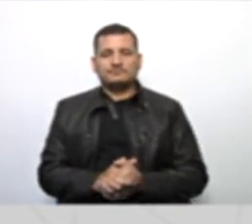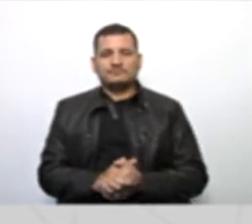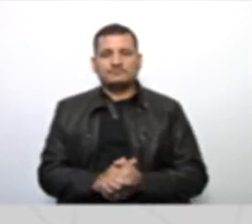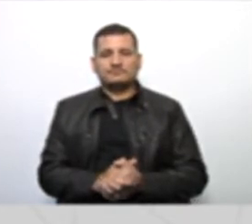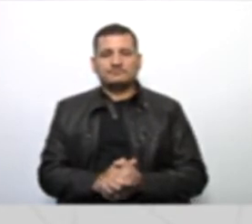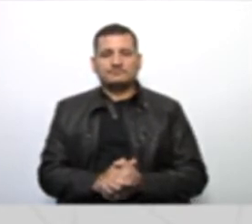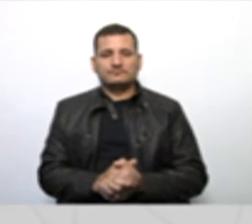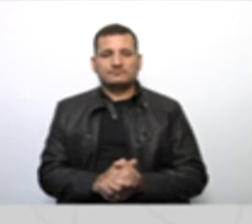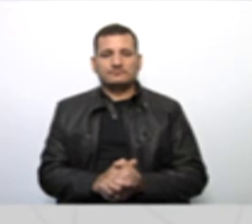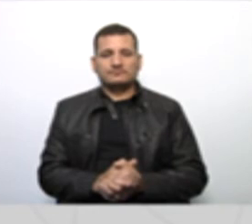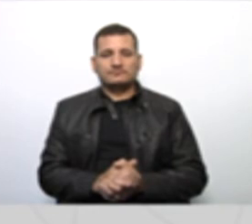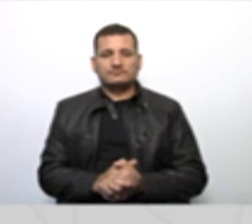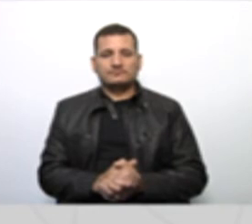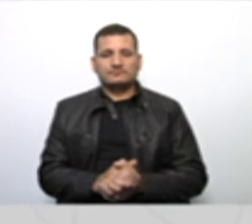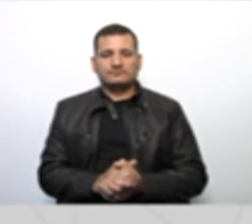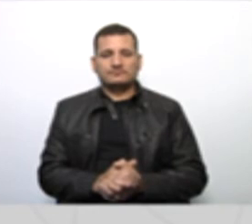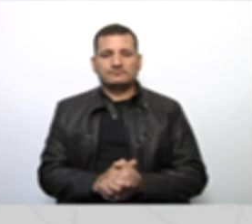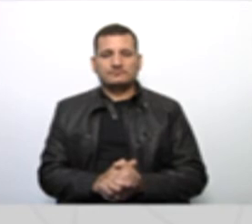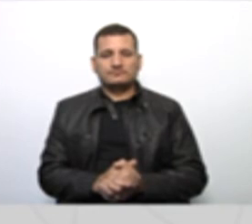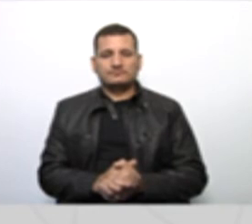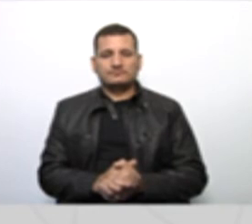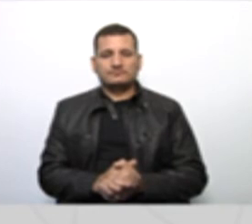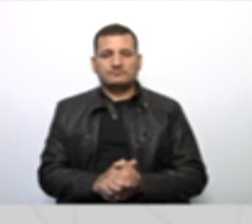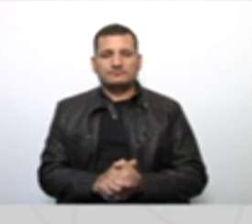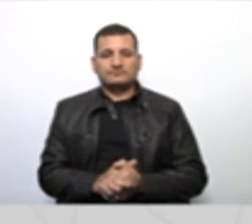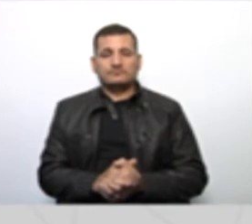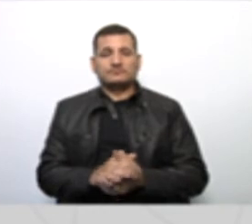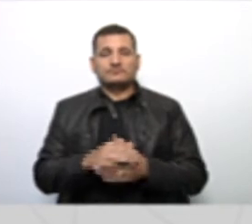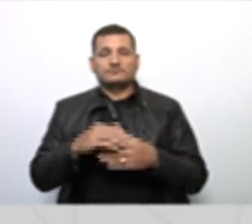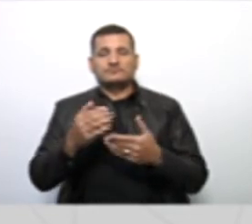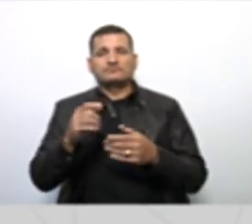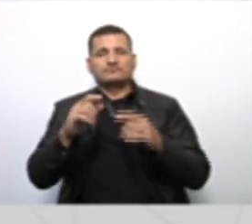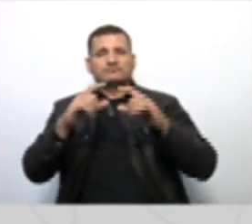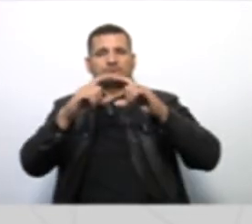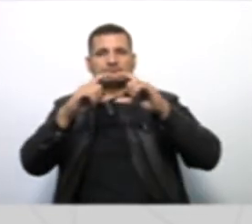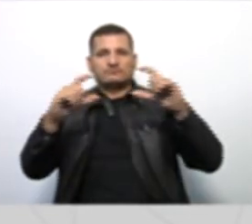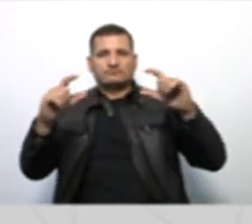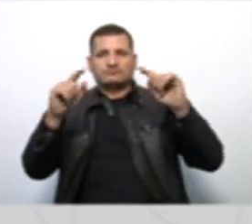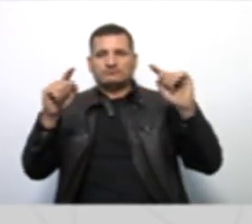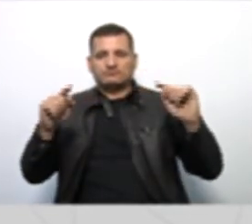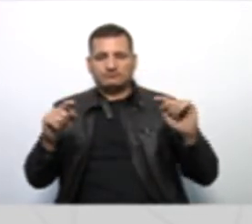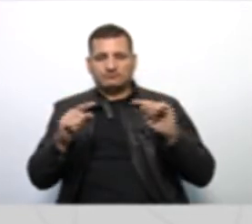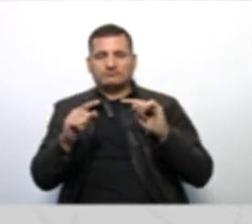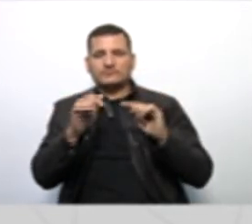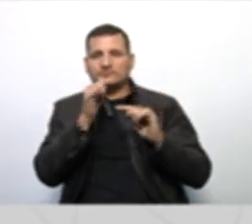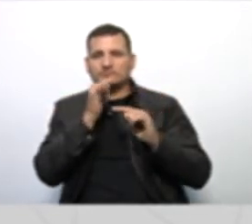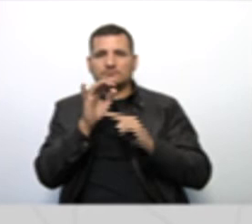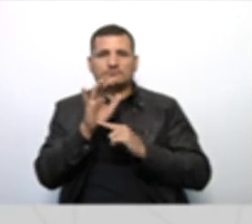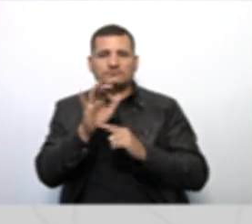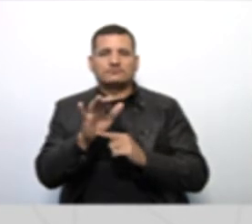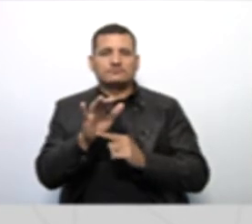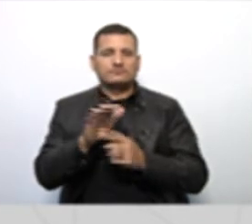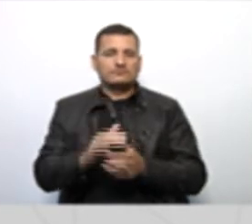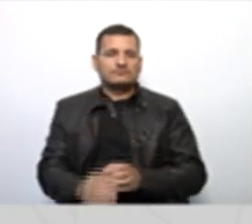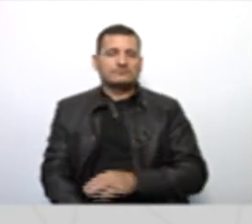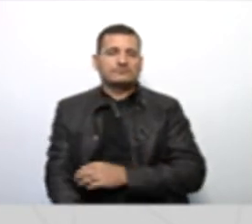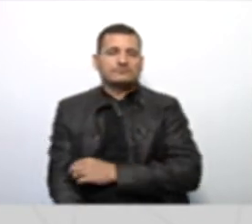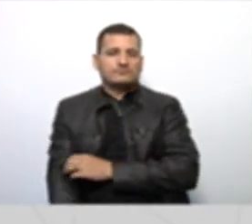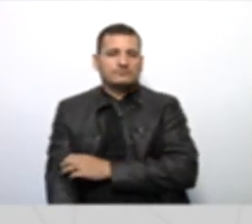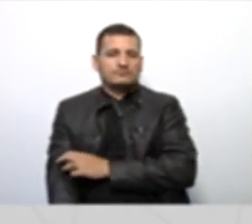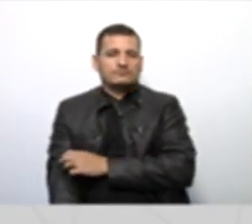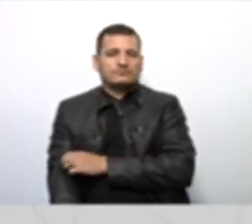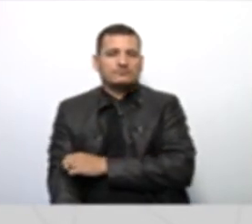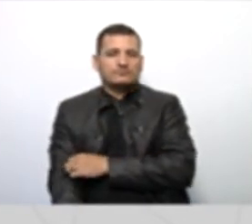bom? Vamos lá, continuando aqui. Então, essa tela aqui é a tela de execução. É um exemplo que eu trouxe aqui para vocês. Então, a